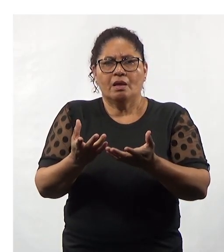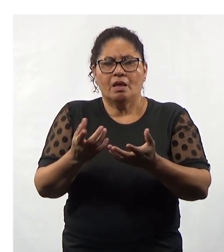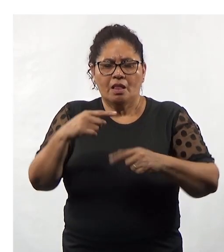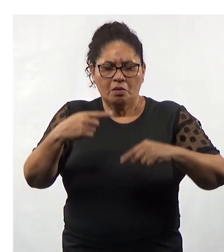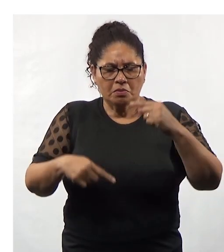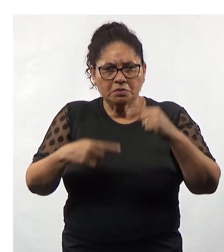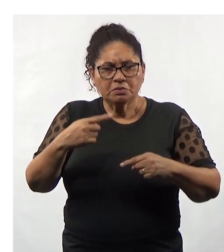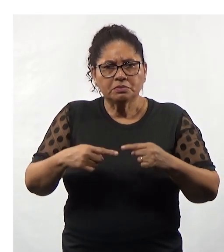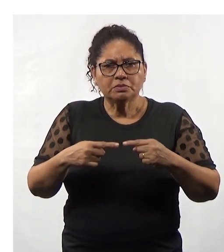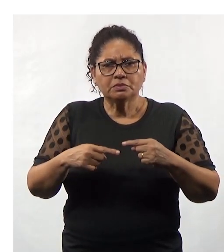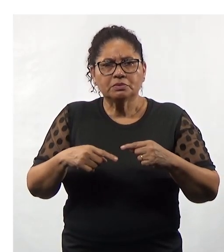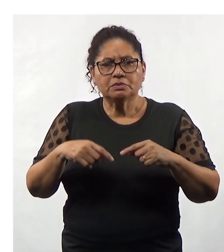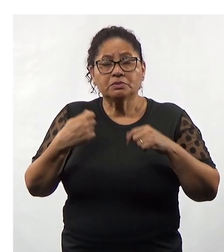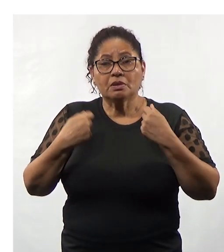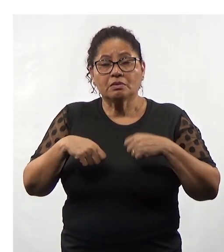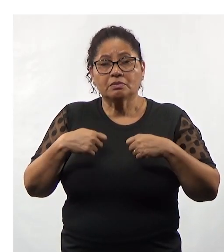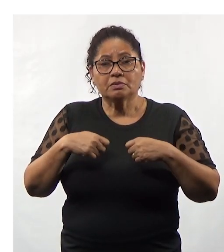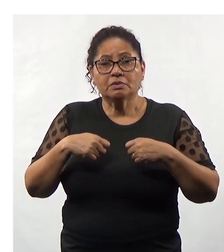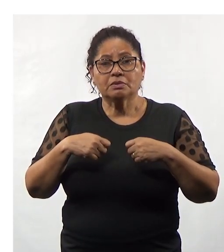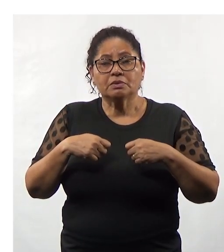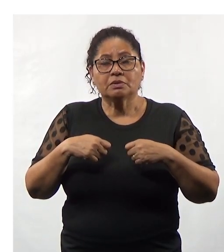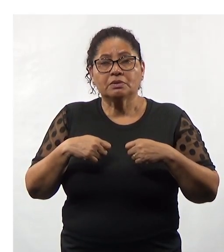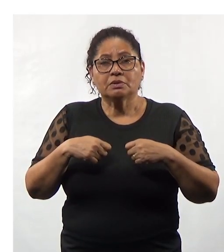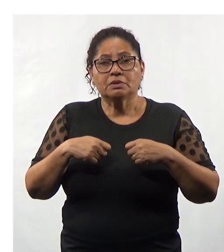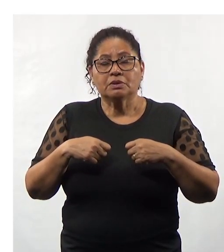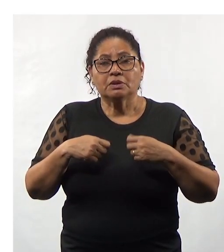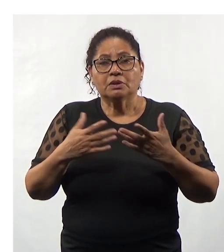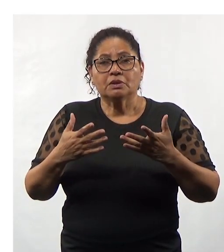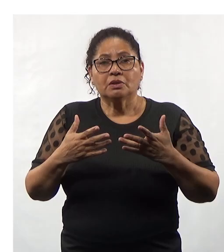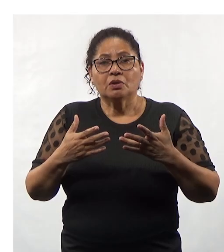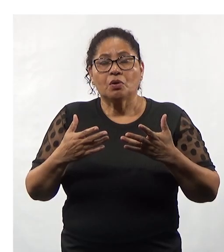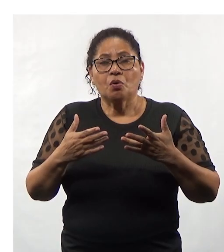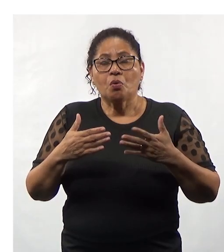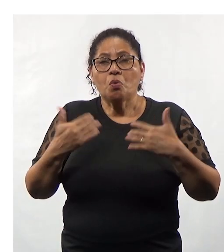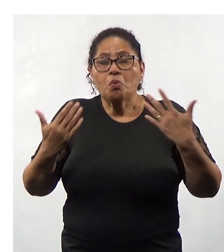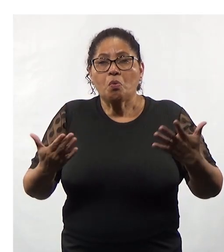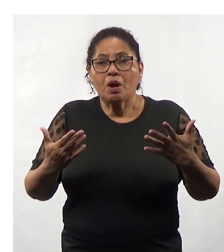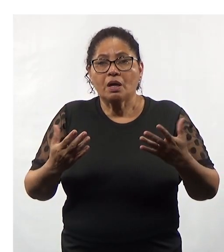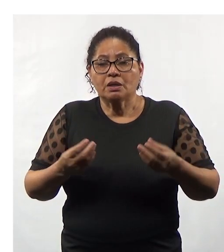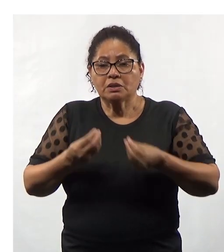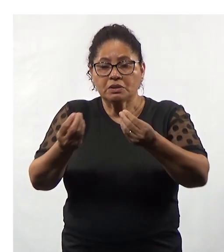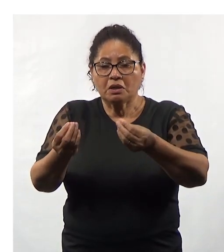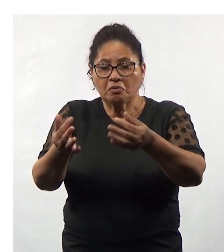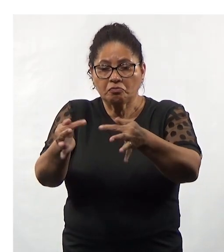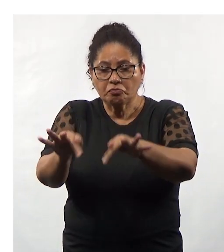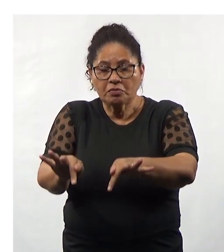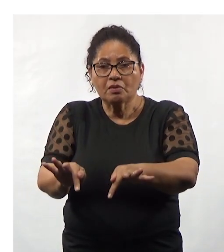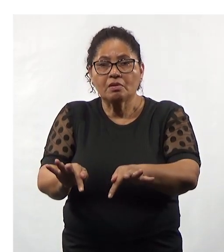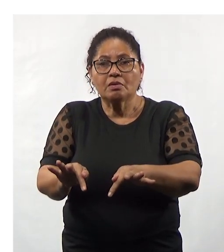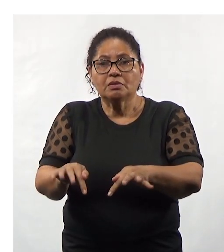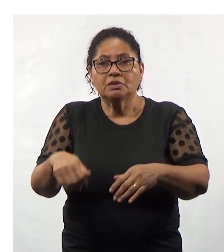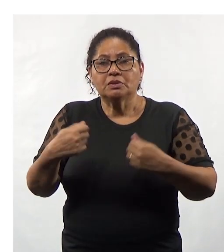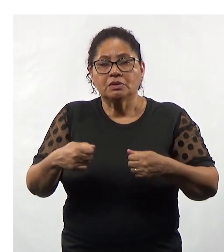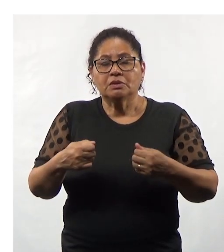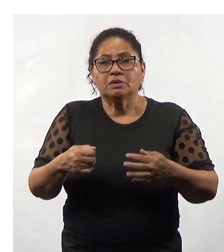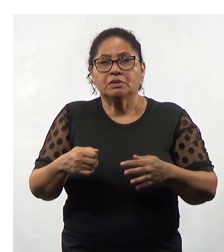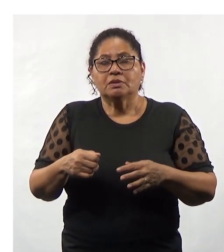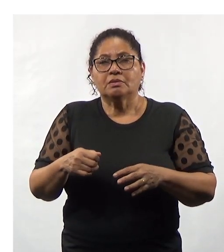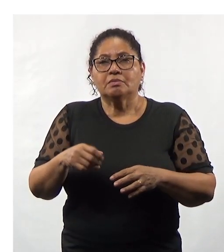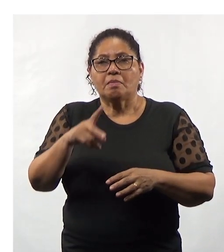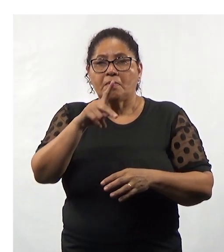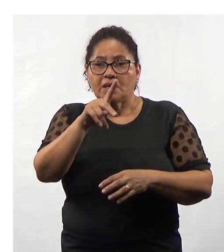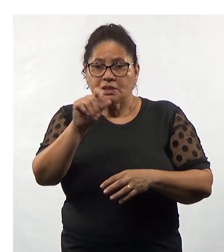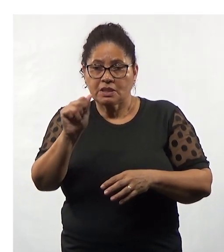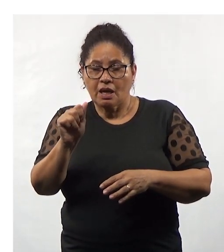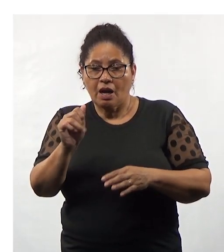Esse produto, ele vai entregar, né? Qual será a entrega final? Ela vai ser parcial? Ela vai